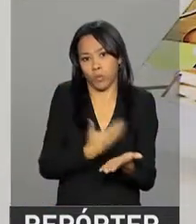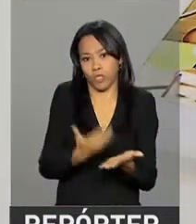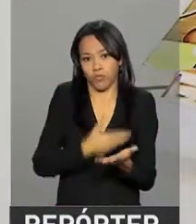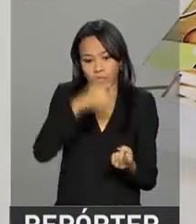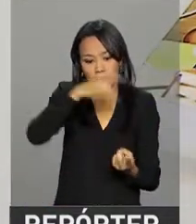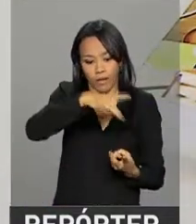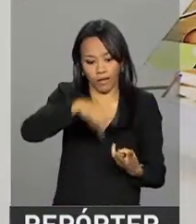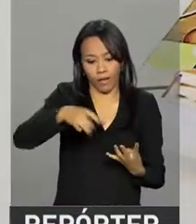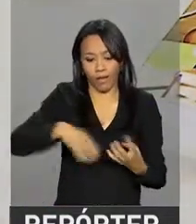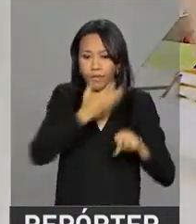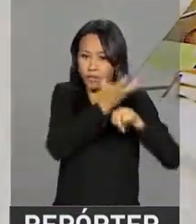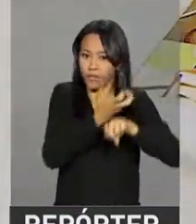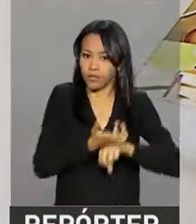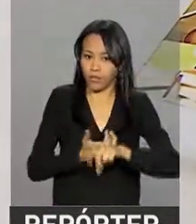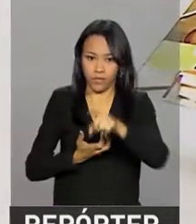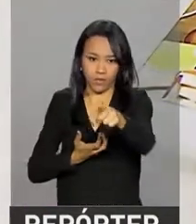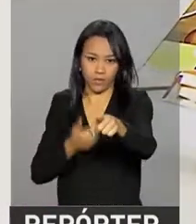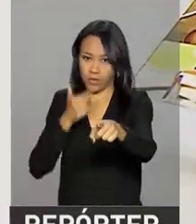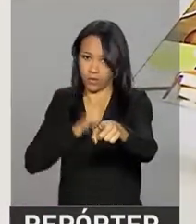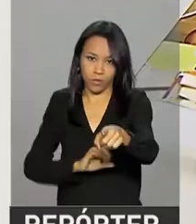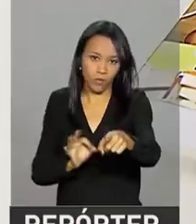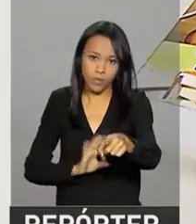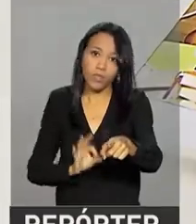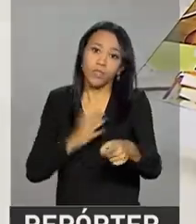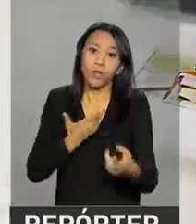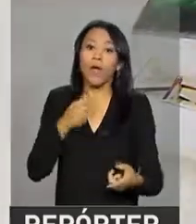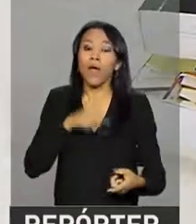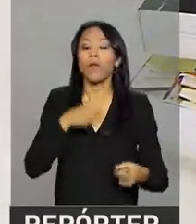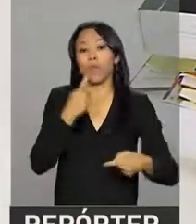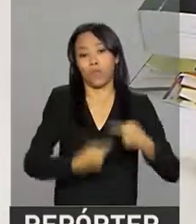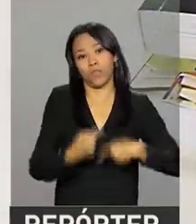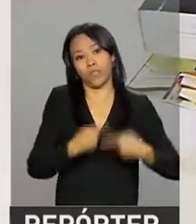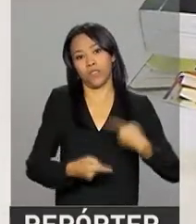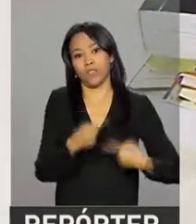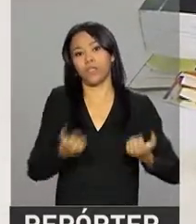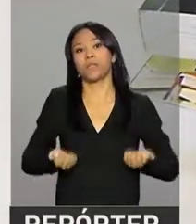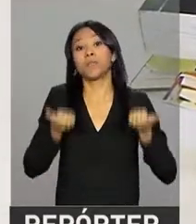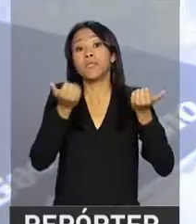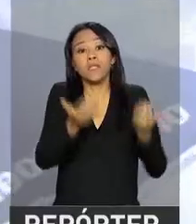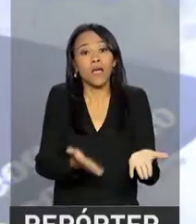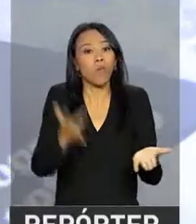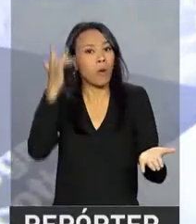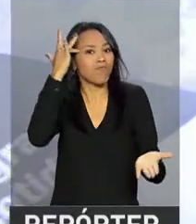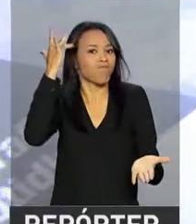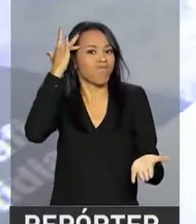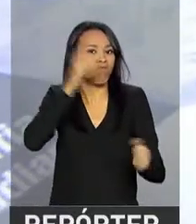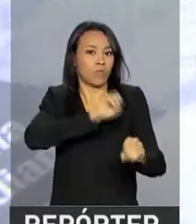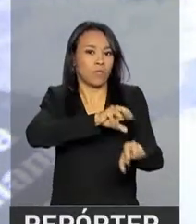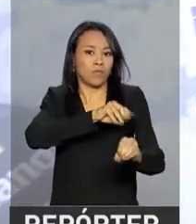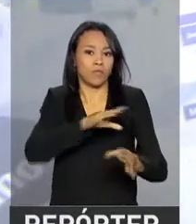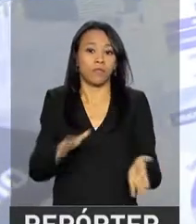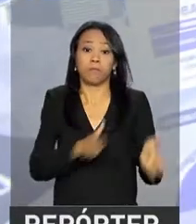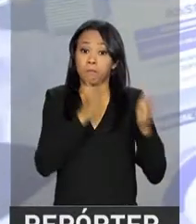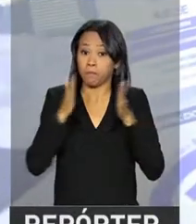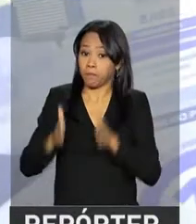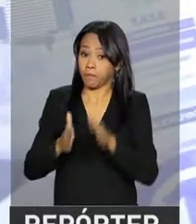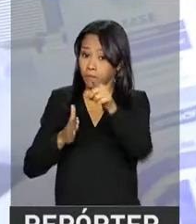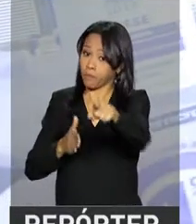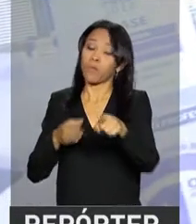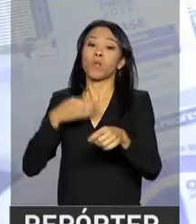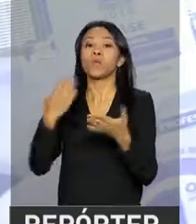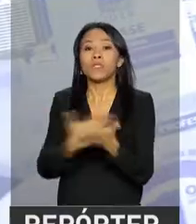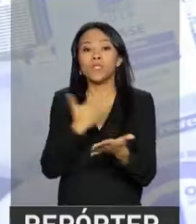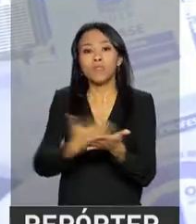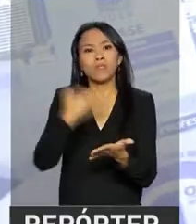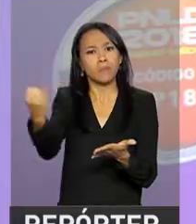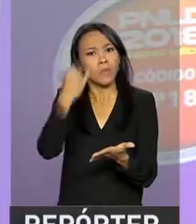Então, esse programa é uma política pública que vem trazer essa qualidade para o ensino. Os livros são materiais importantes tanto na